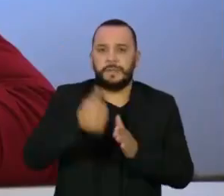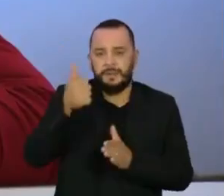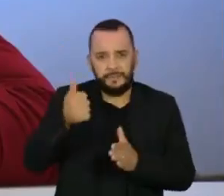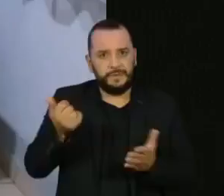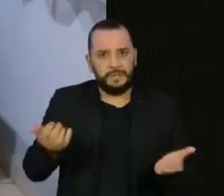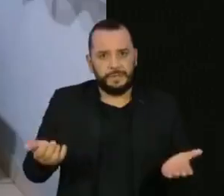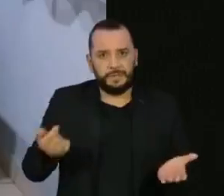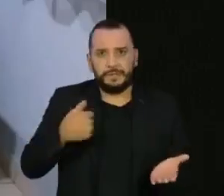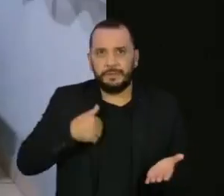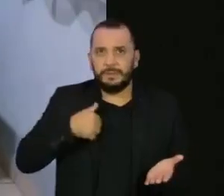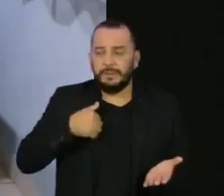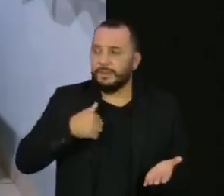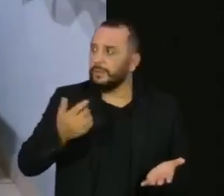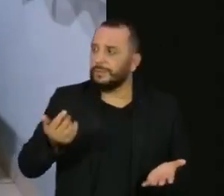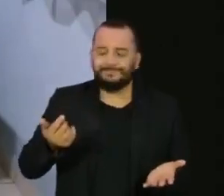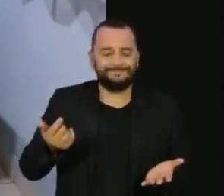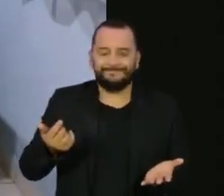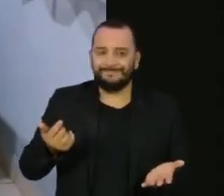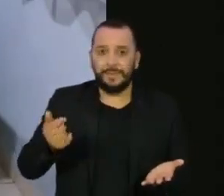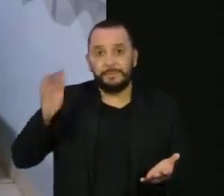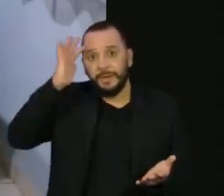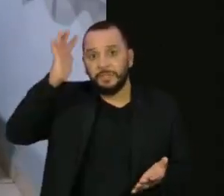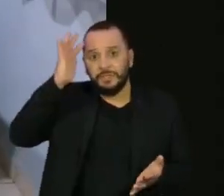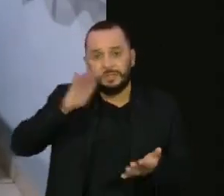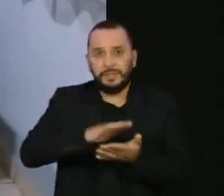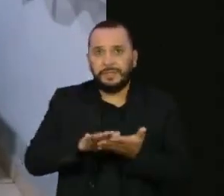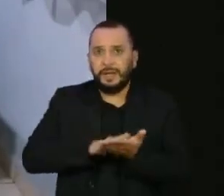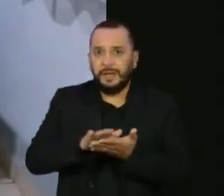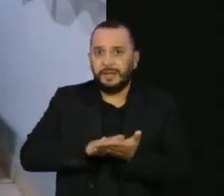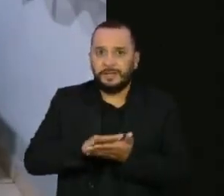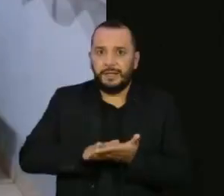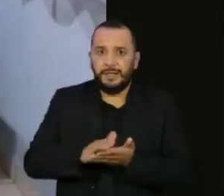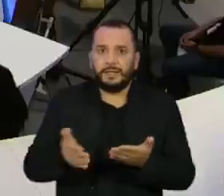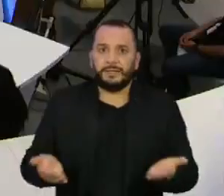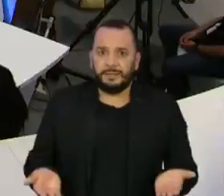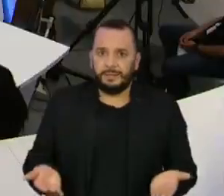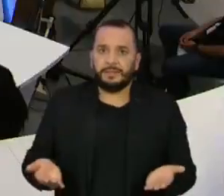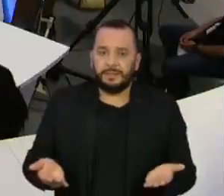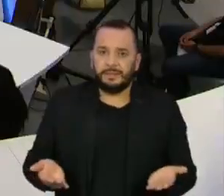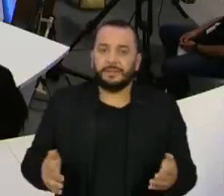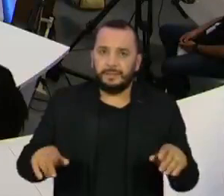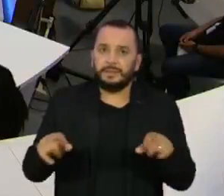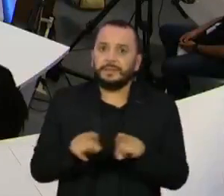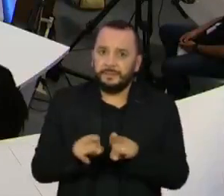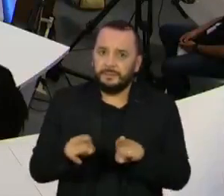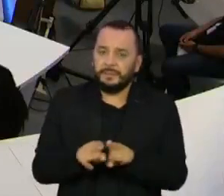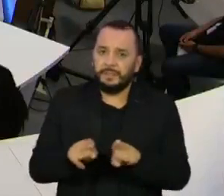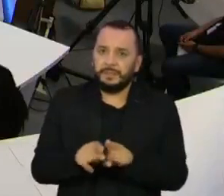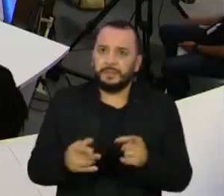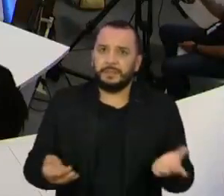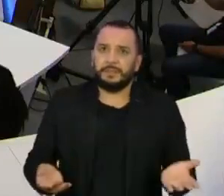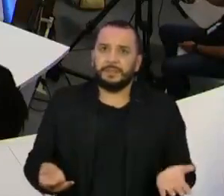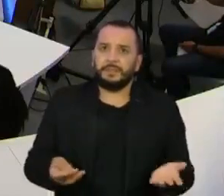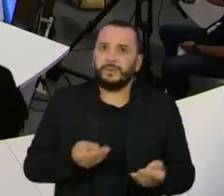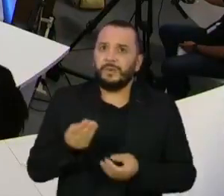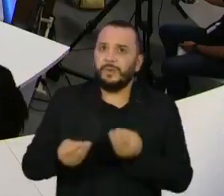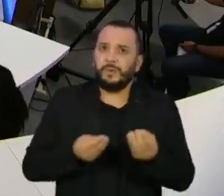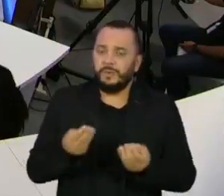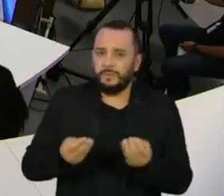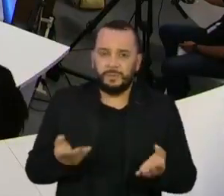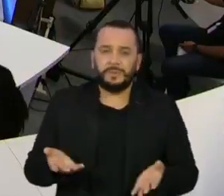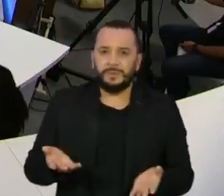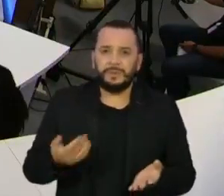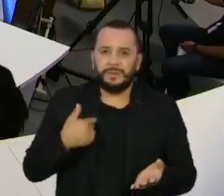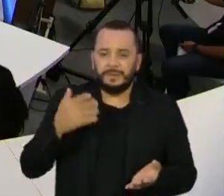piores pesadelos, assim, nem naquelas brincadeiras que a gente faz com um